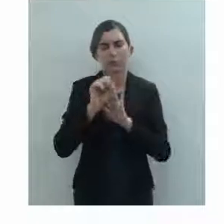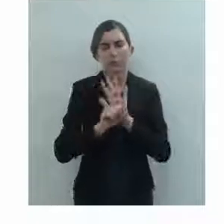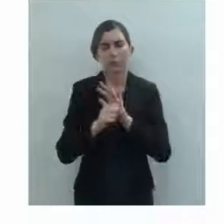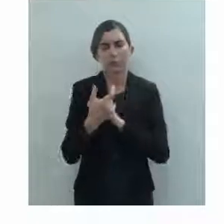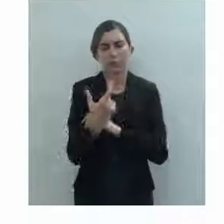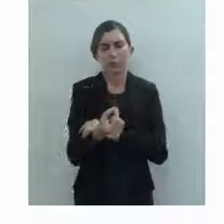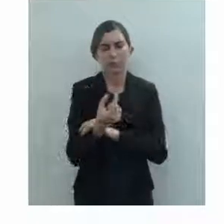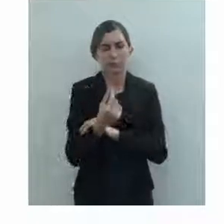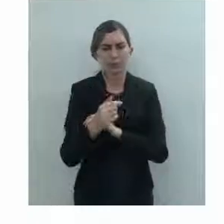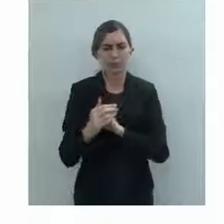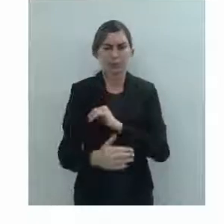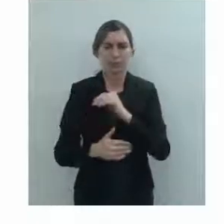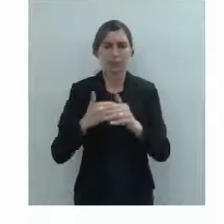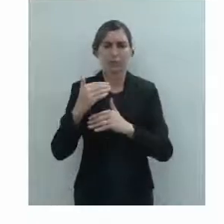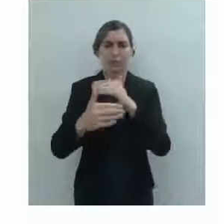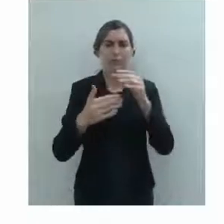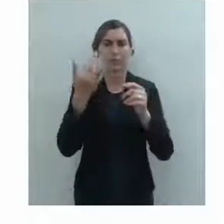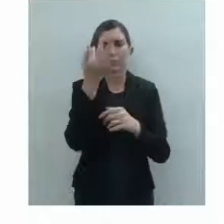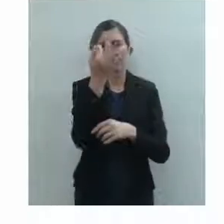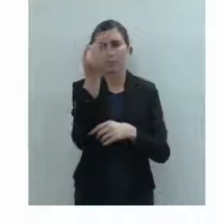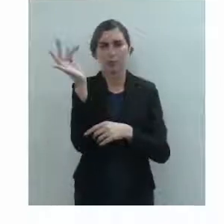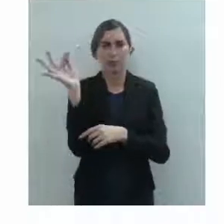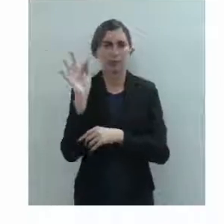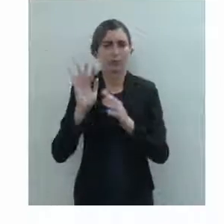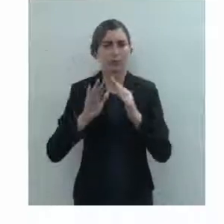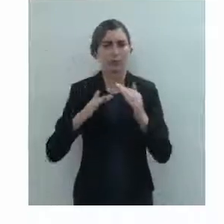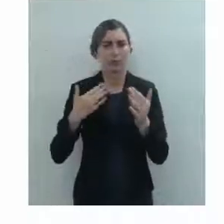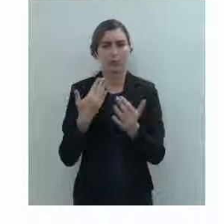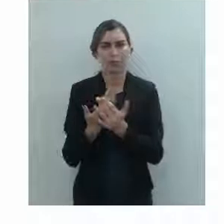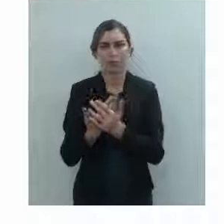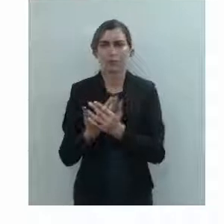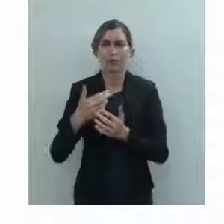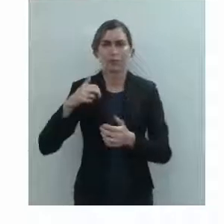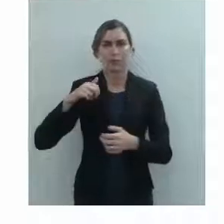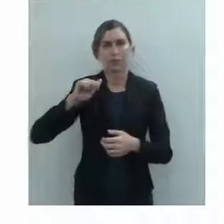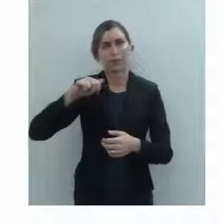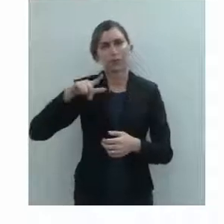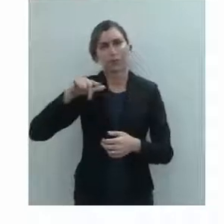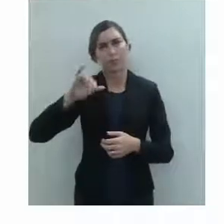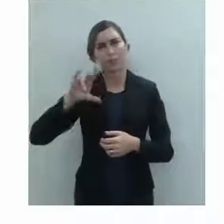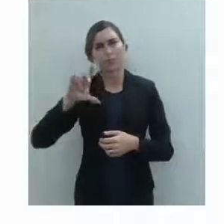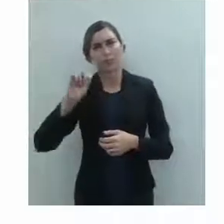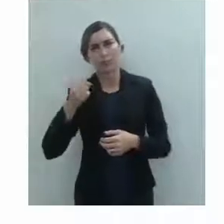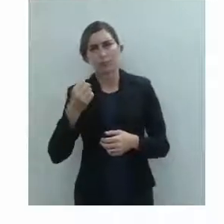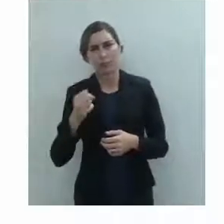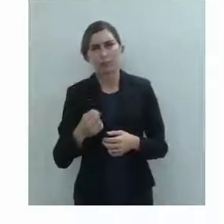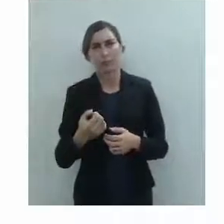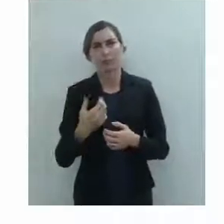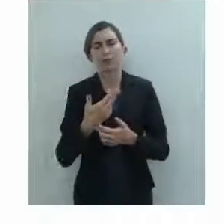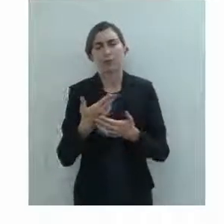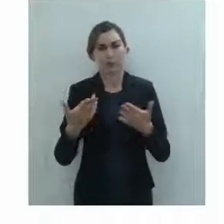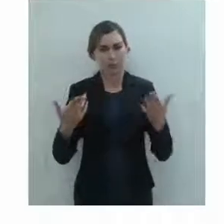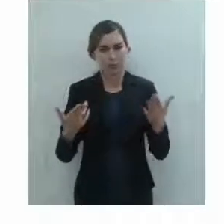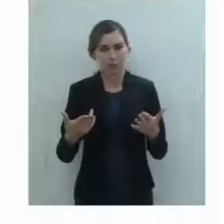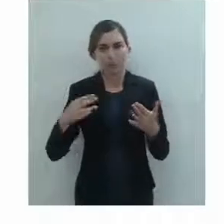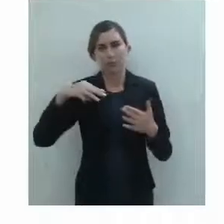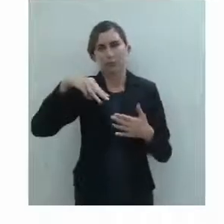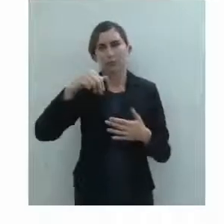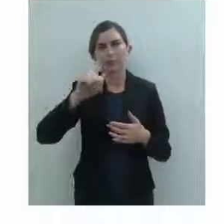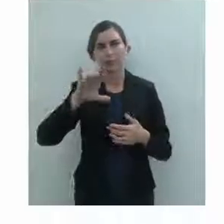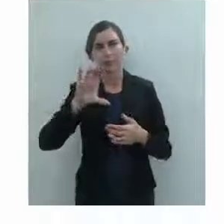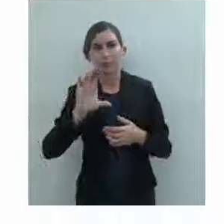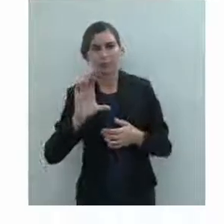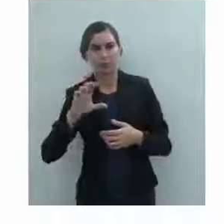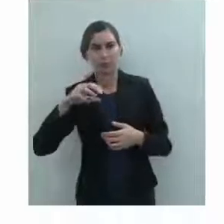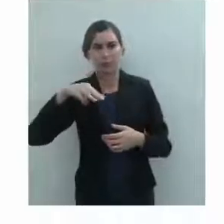20 desenvolveu-se na França a escola dos annales a partir de historiadores como Marc Bloch